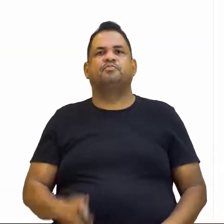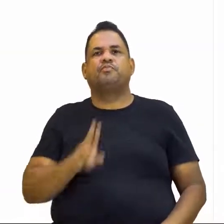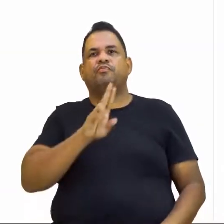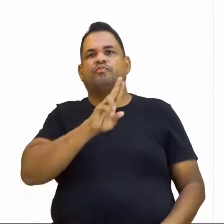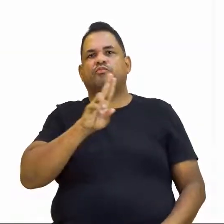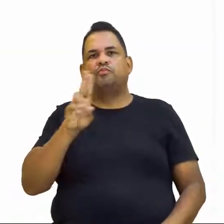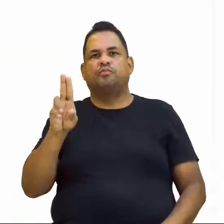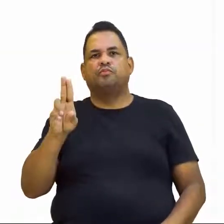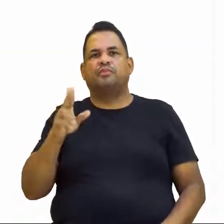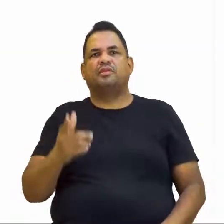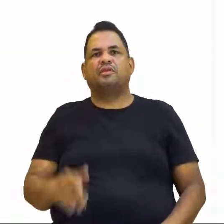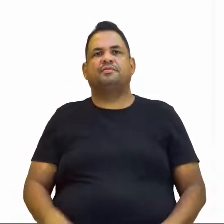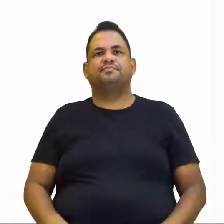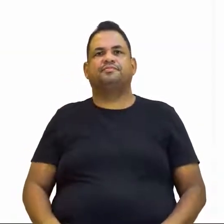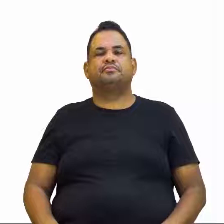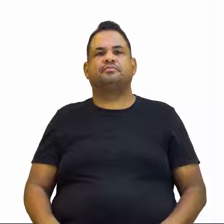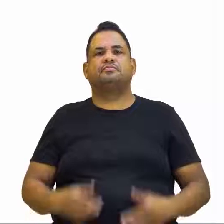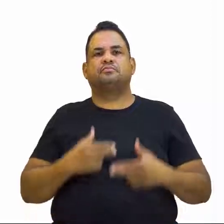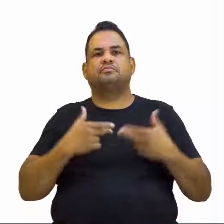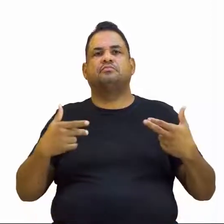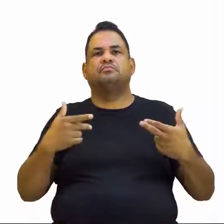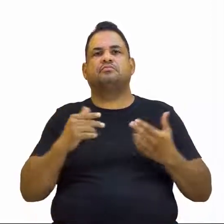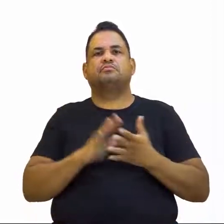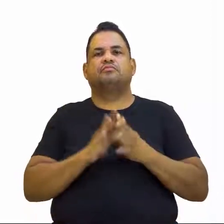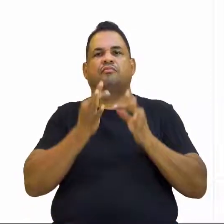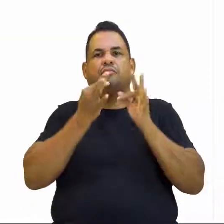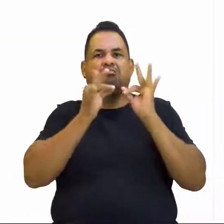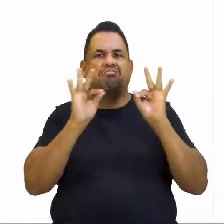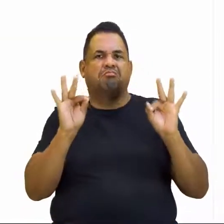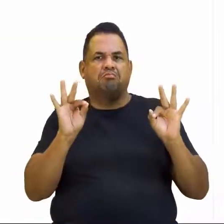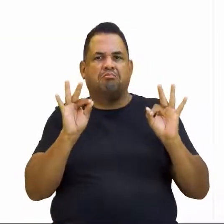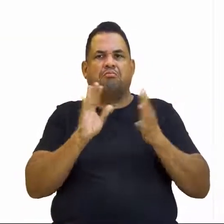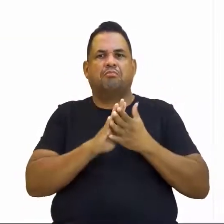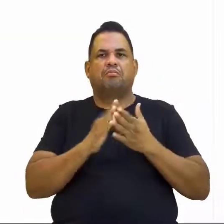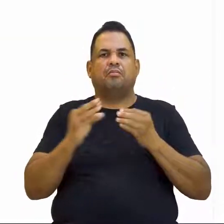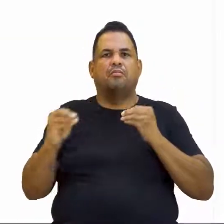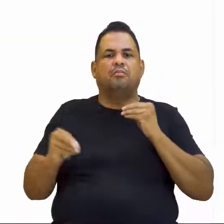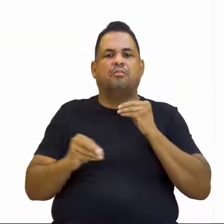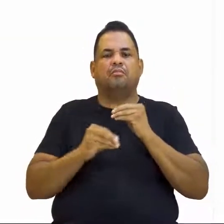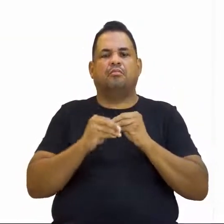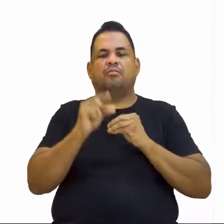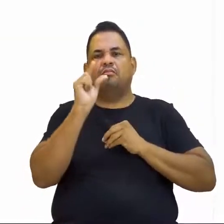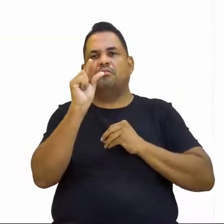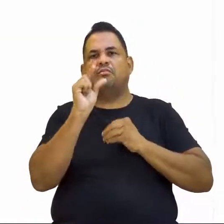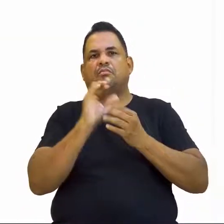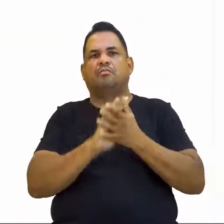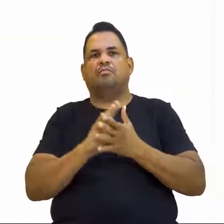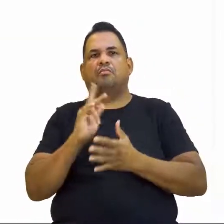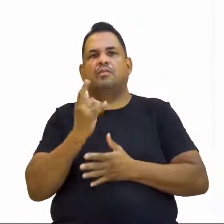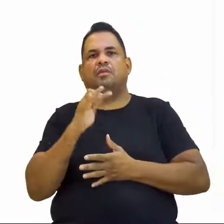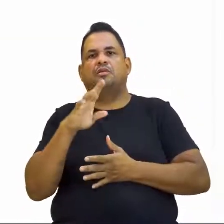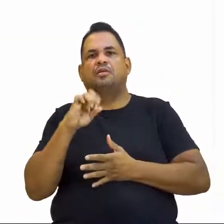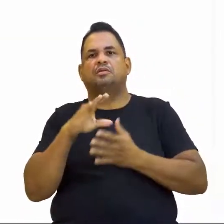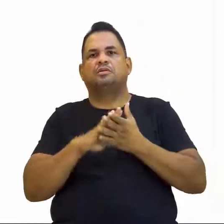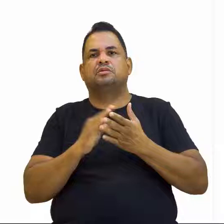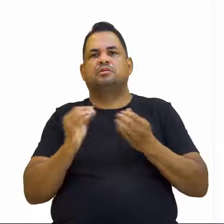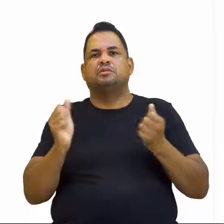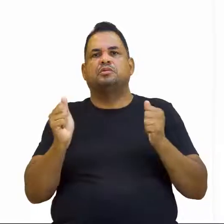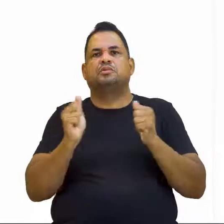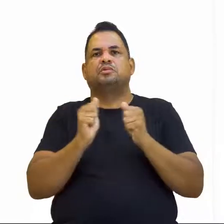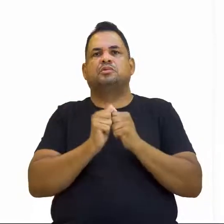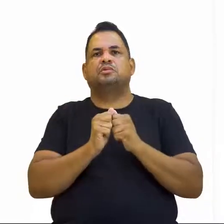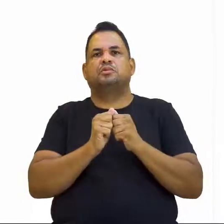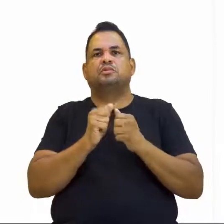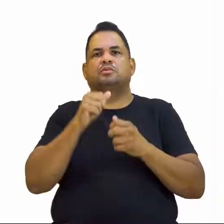nomenclatura, nós vimos que é uma coisa bem simples, né? A gente vai adicionar a palavra hidróxido juntamente com o nome